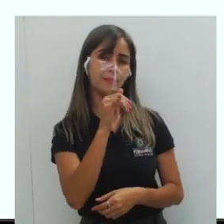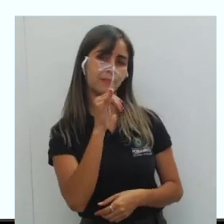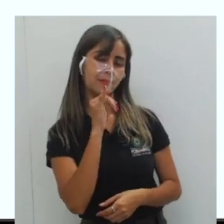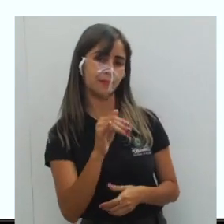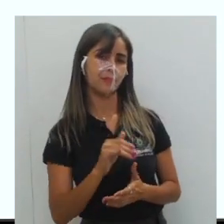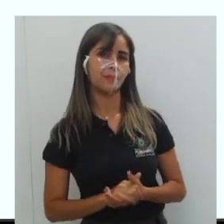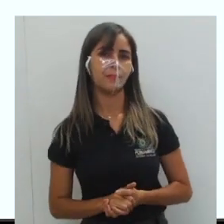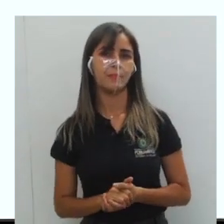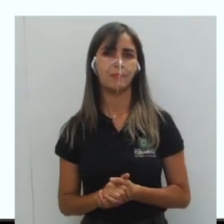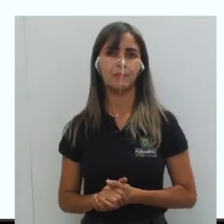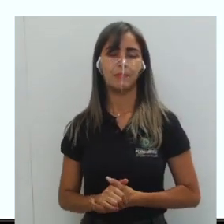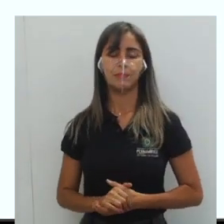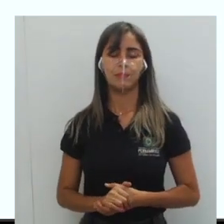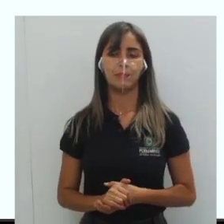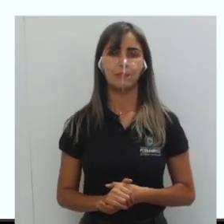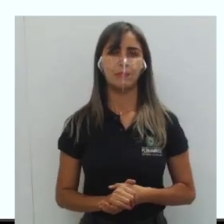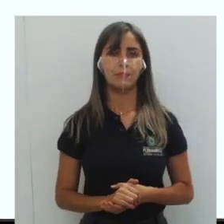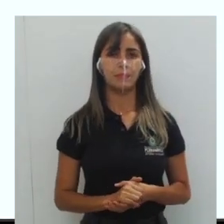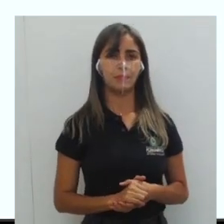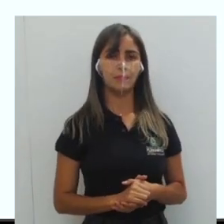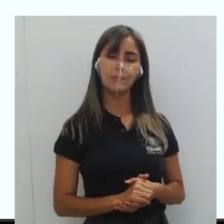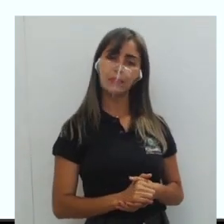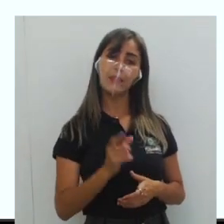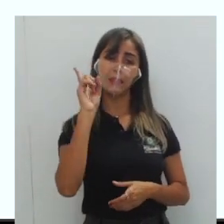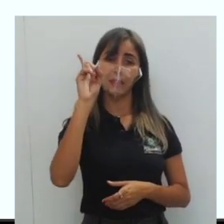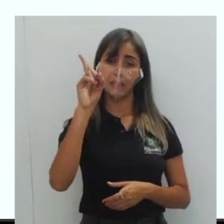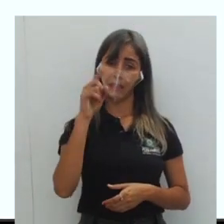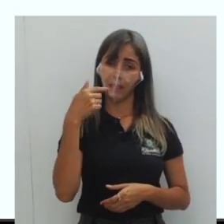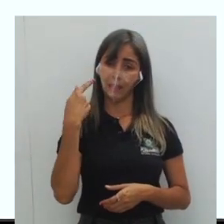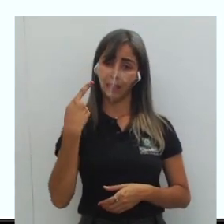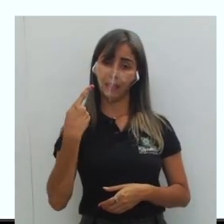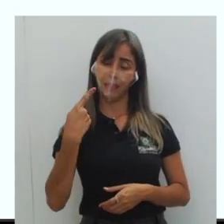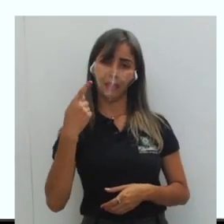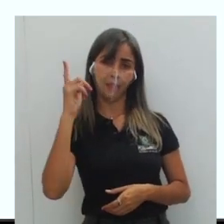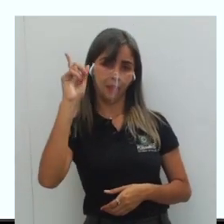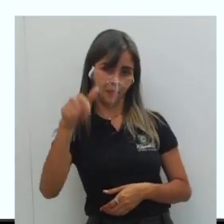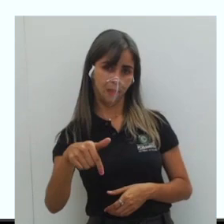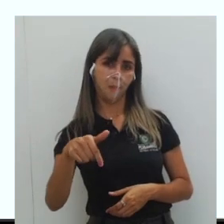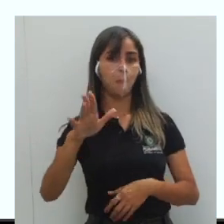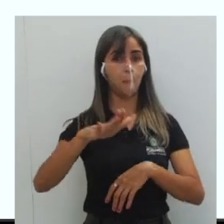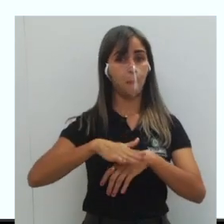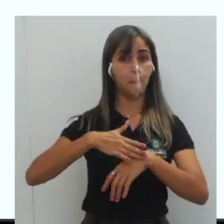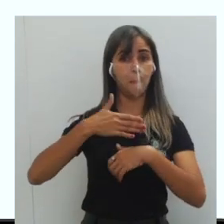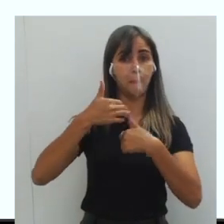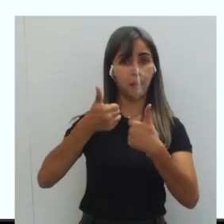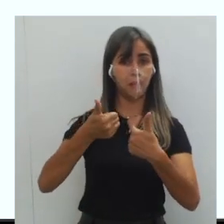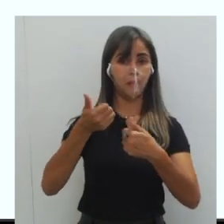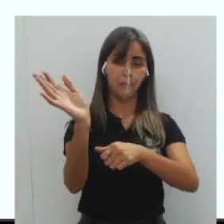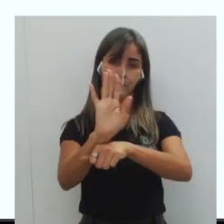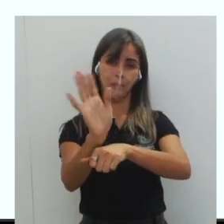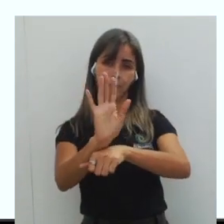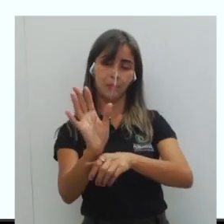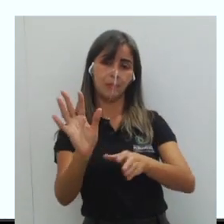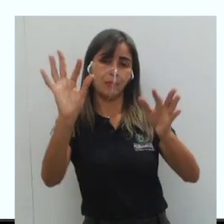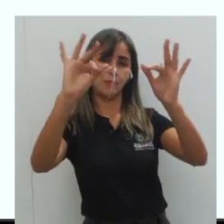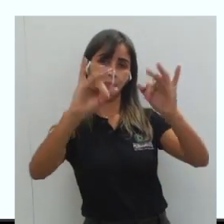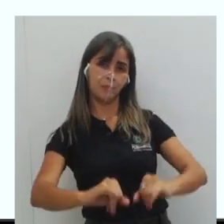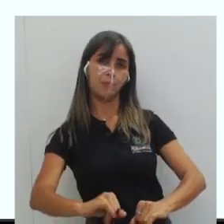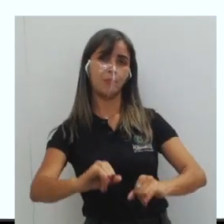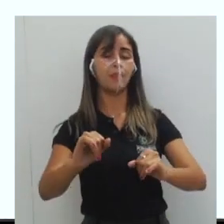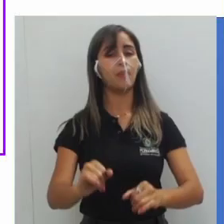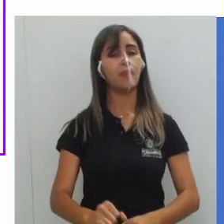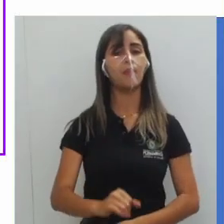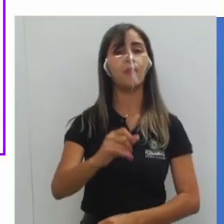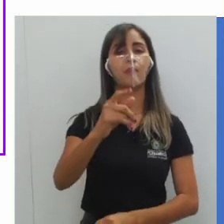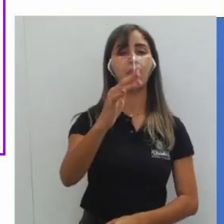né? Ice Age is the best movie. Ele é o melhor filme. Então, para a gente fechar com